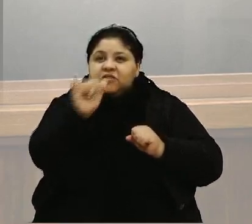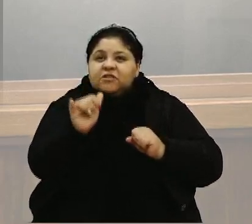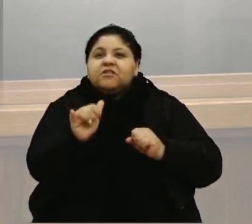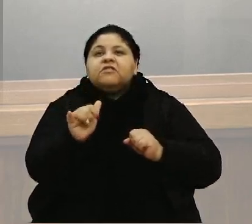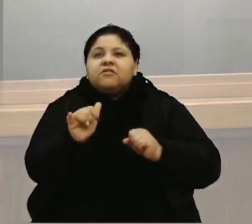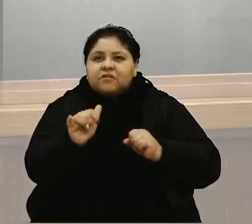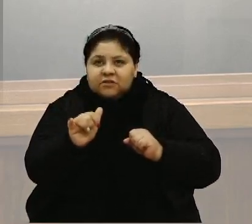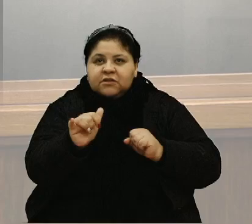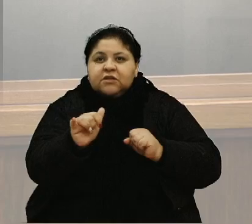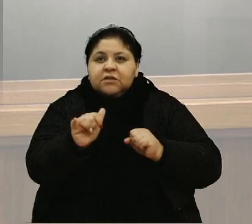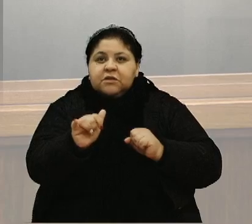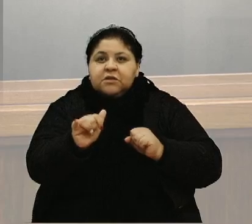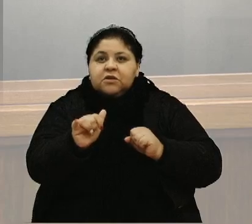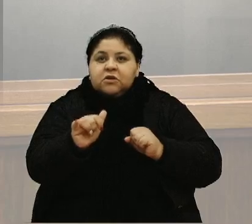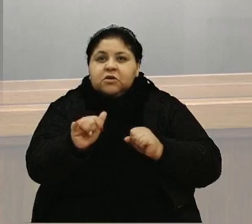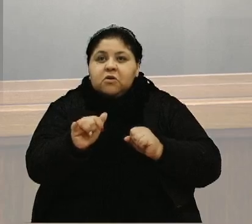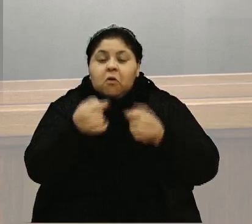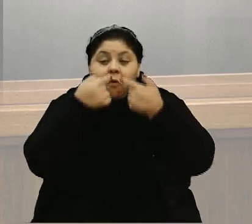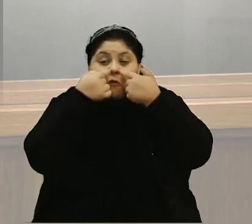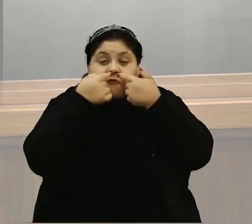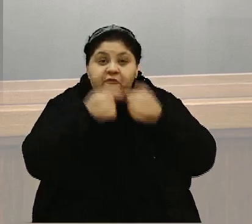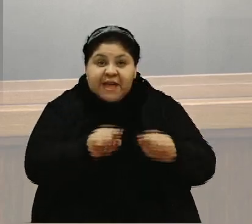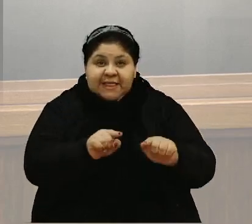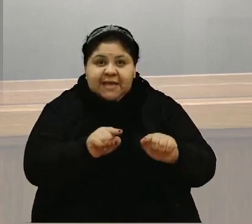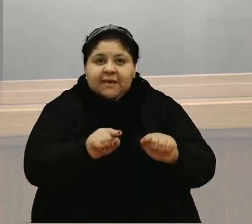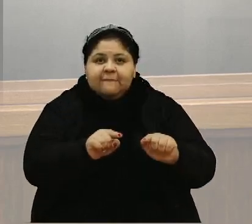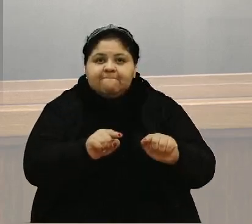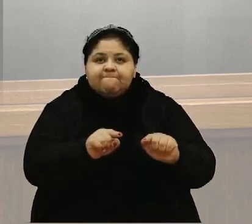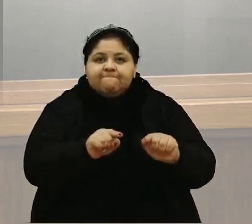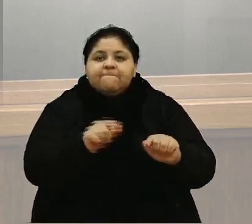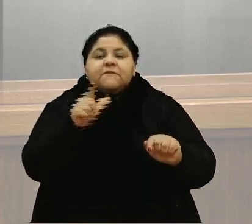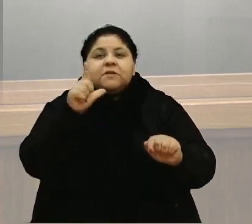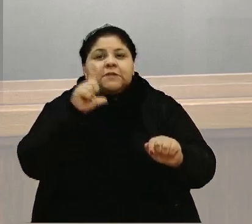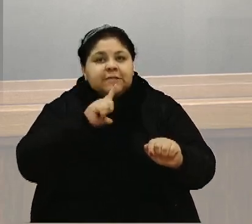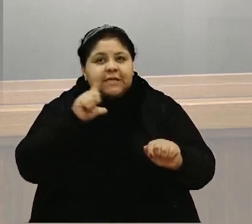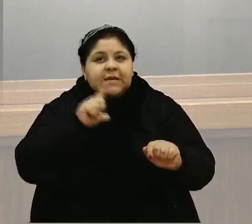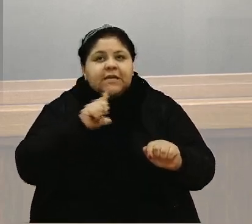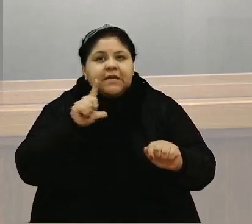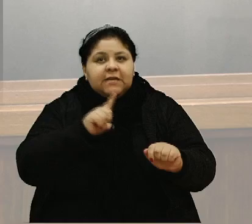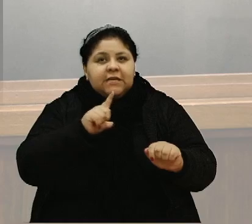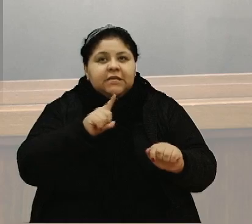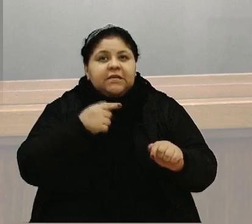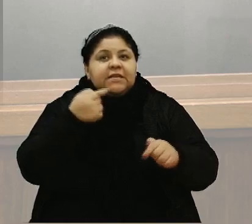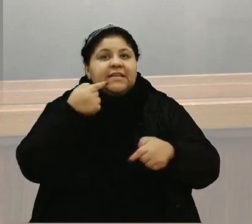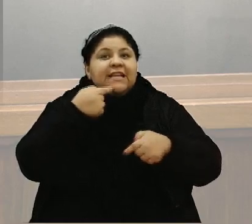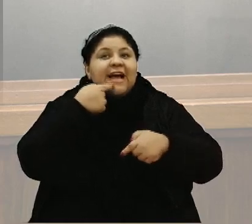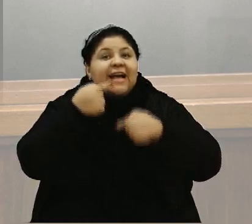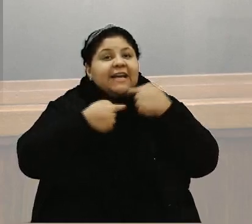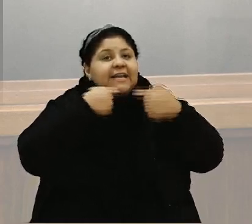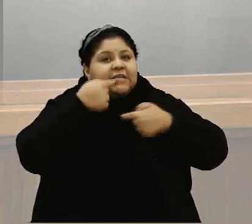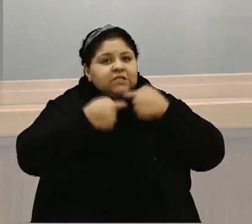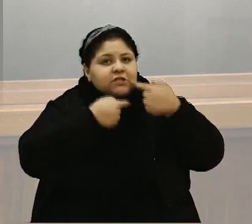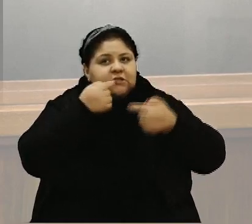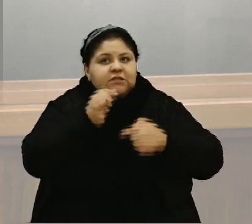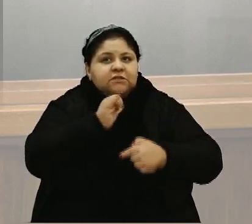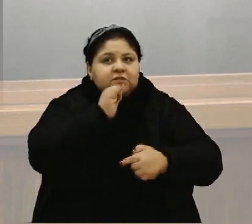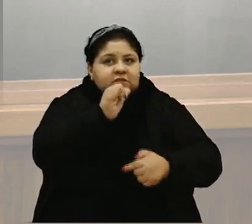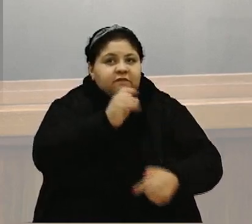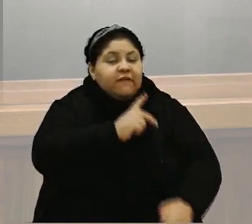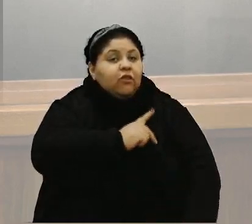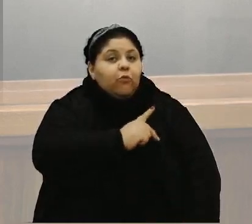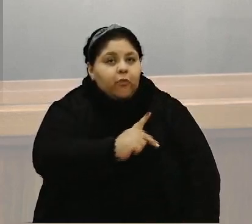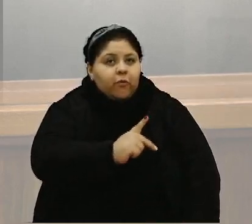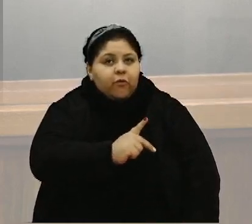fato ofendem. Então, sim, a gente tem que aqui fazer essa crítica à fala do